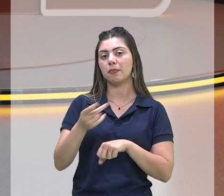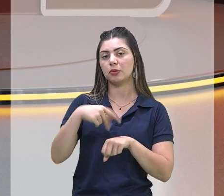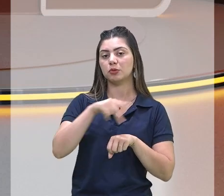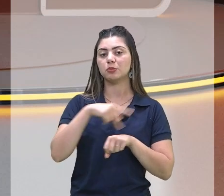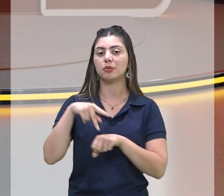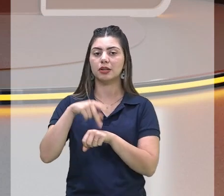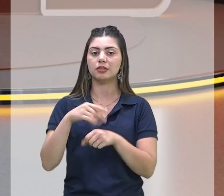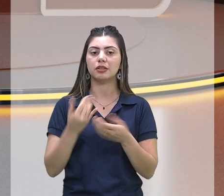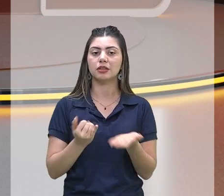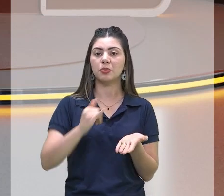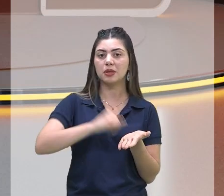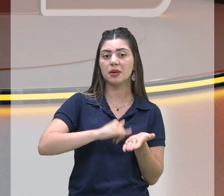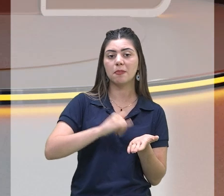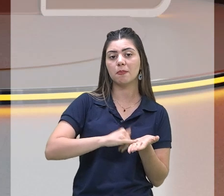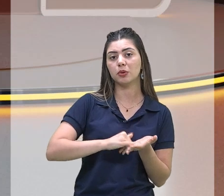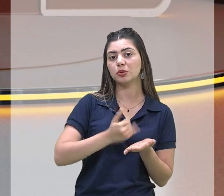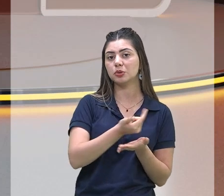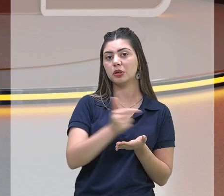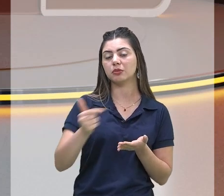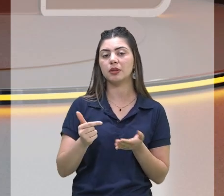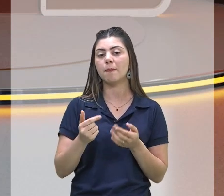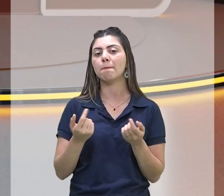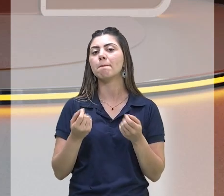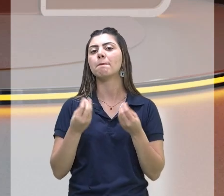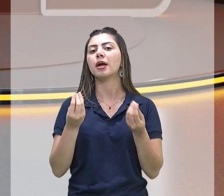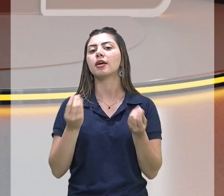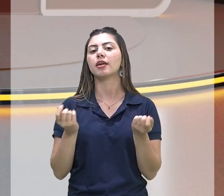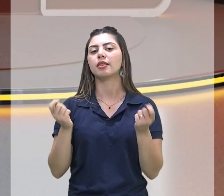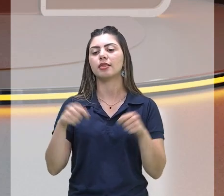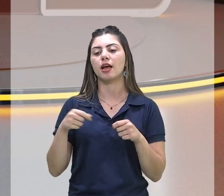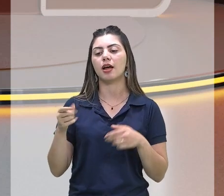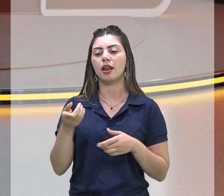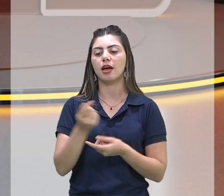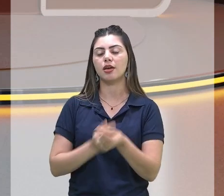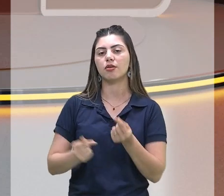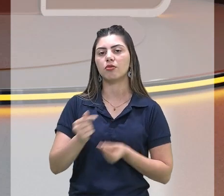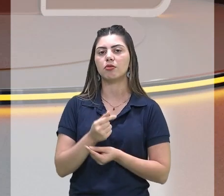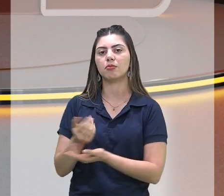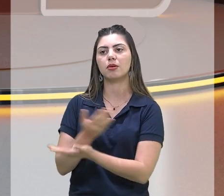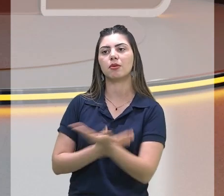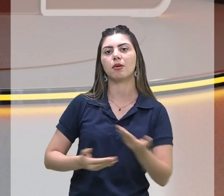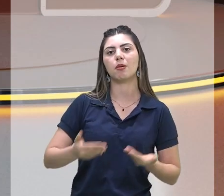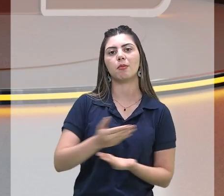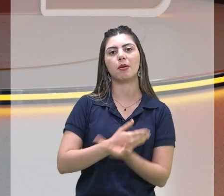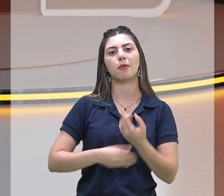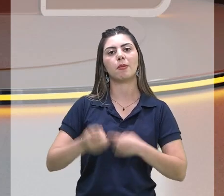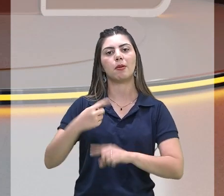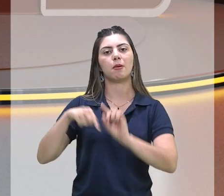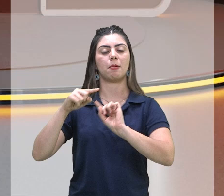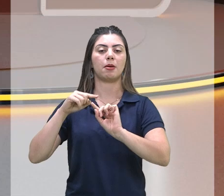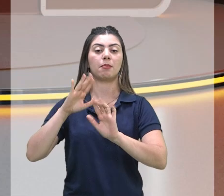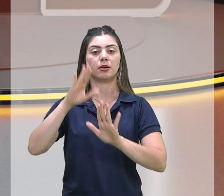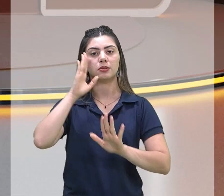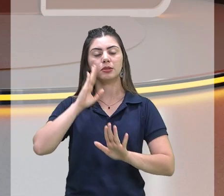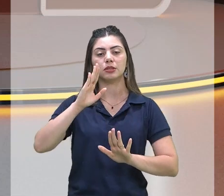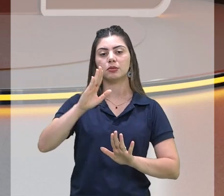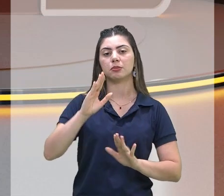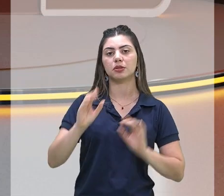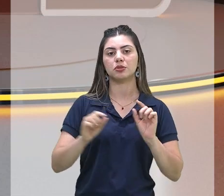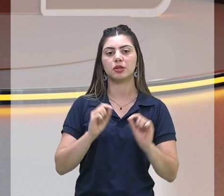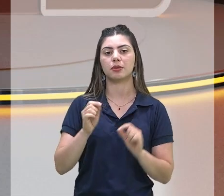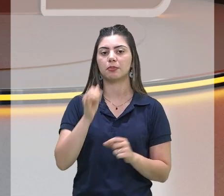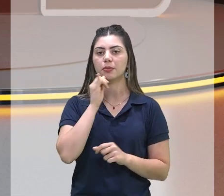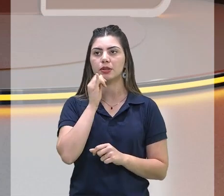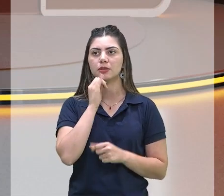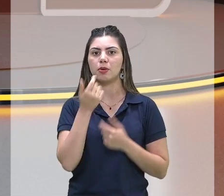eliminação de tarifas alfandegárias, para melhorar essa parte econômica, né? Principalmente ali com taxas, né,